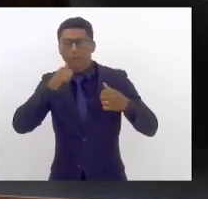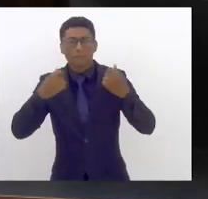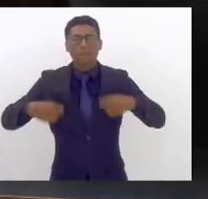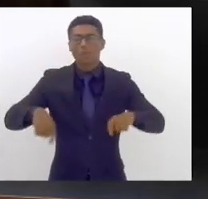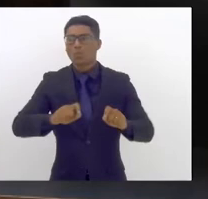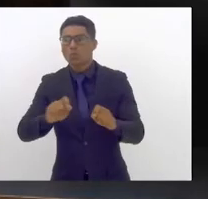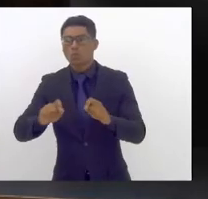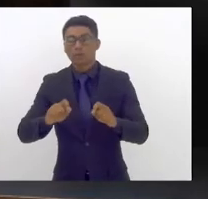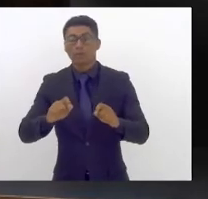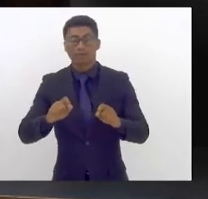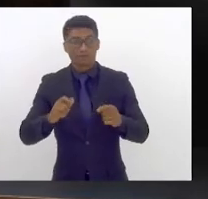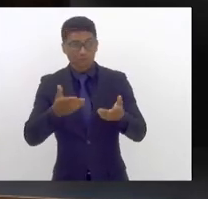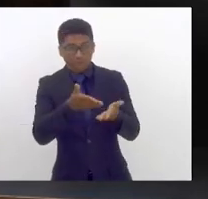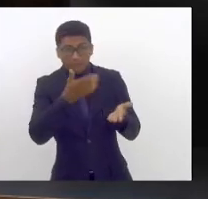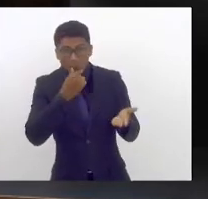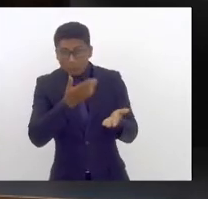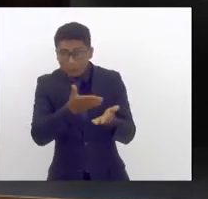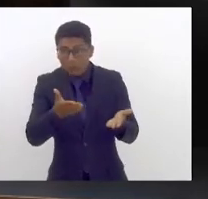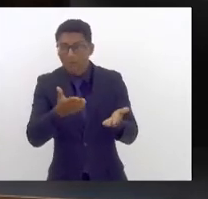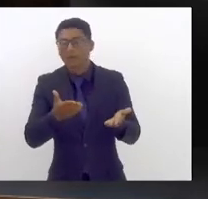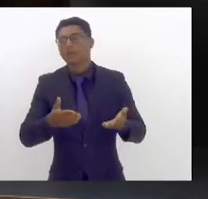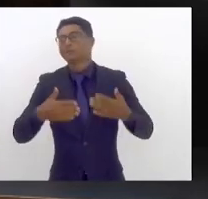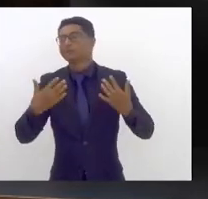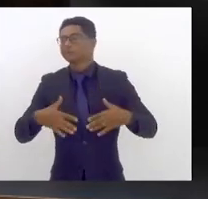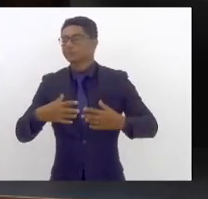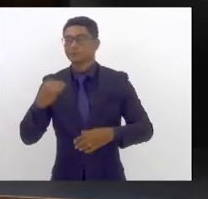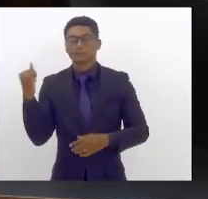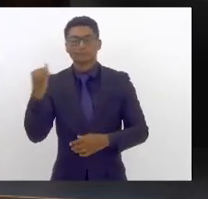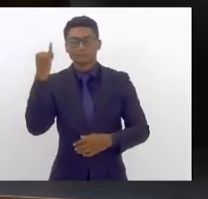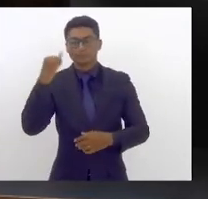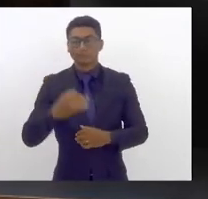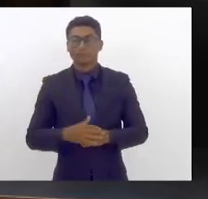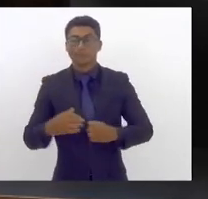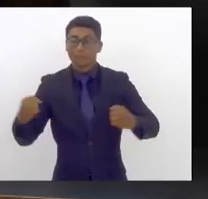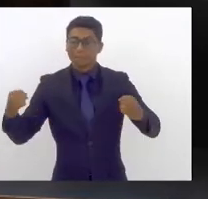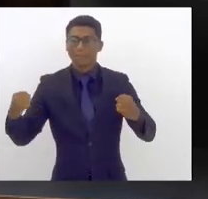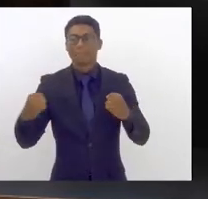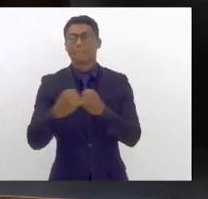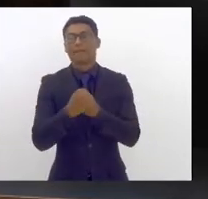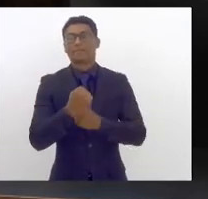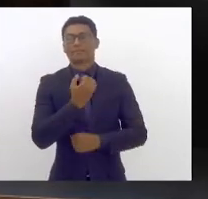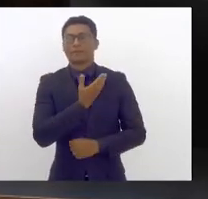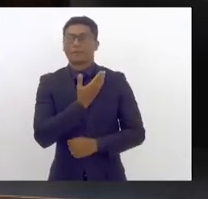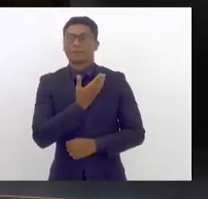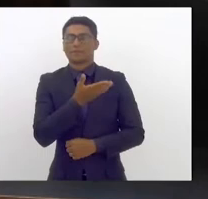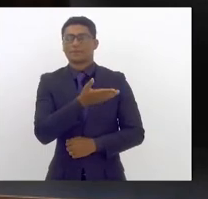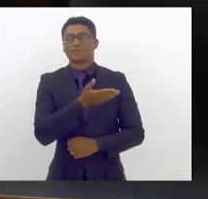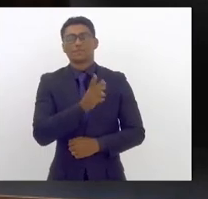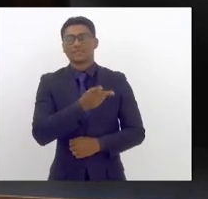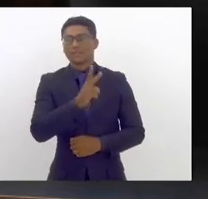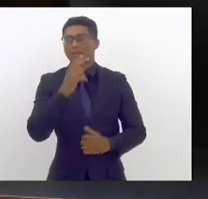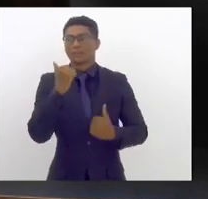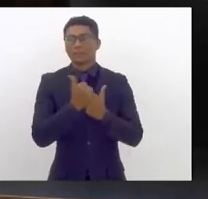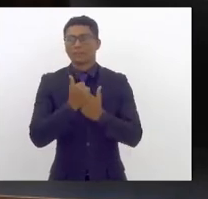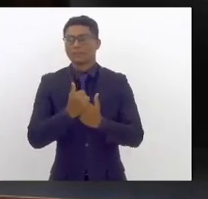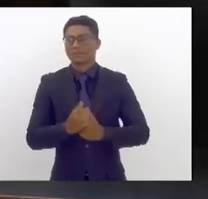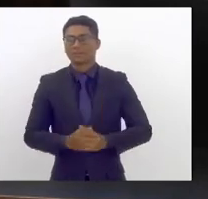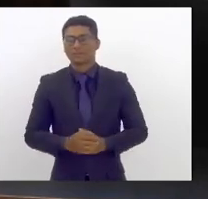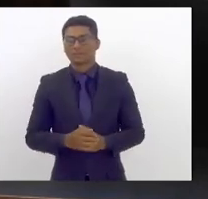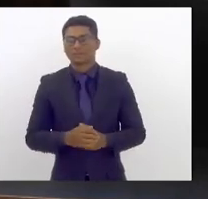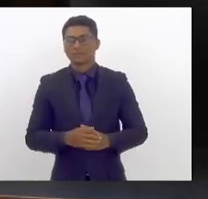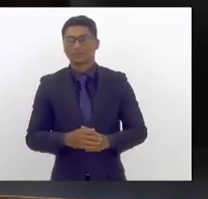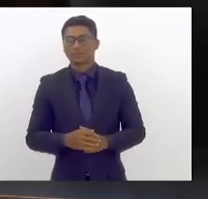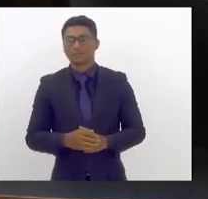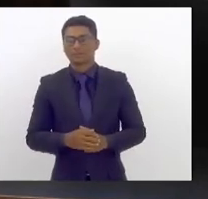que nós mulheres temos é muito importante aí eu deixo um abraço para o nosso amigo que sempre nos apoiou E eu não podia deixar de fazer